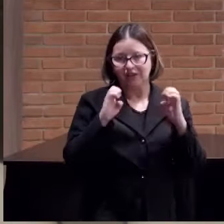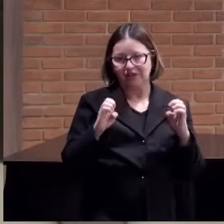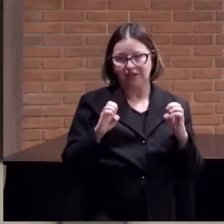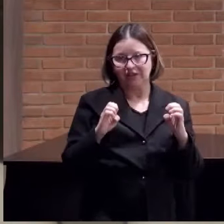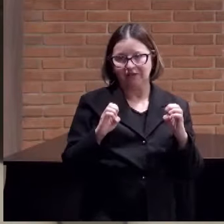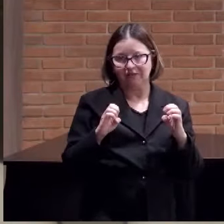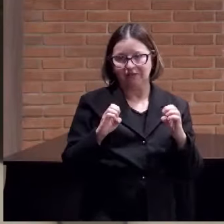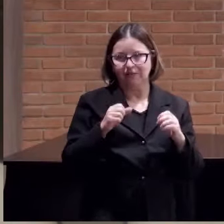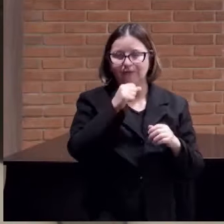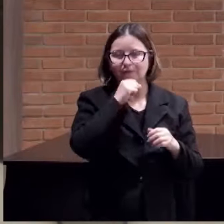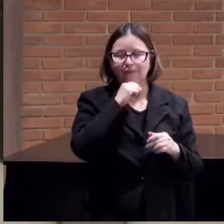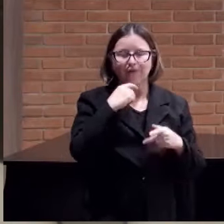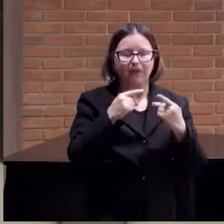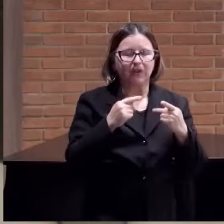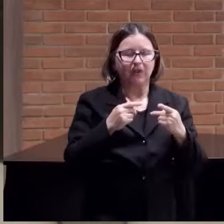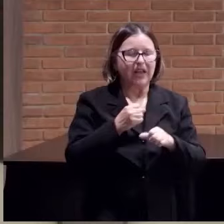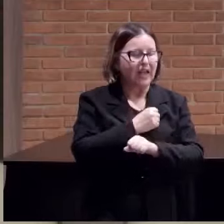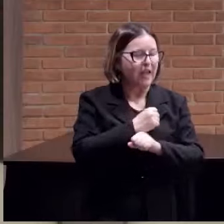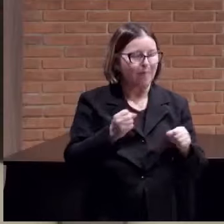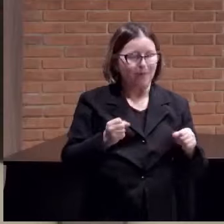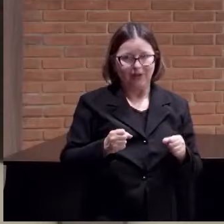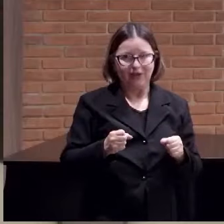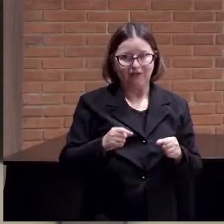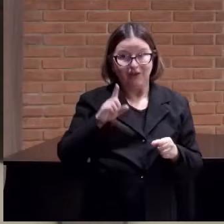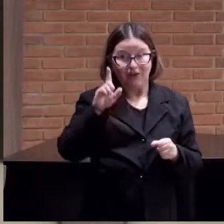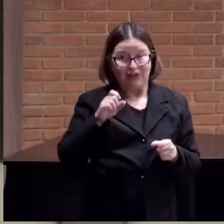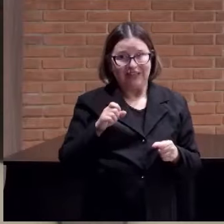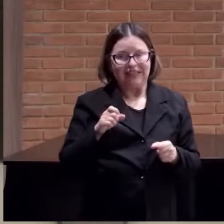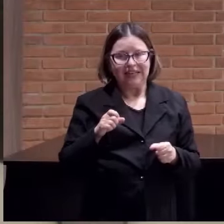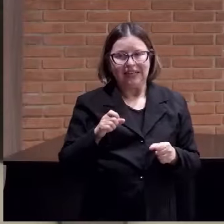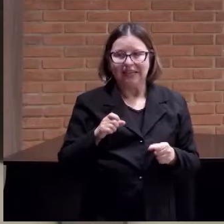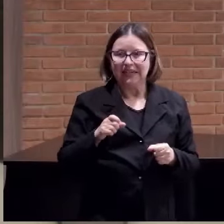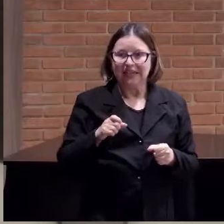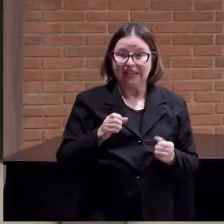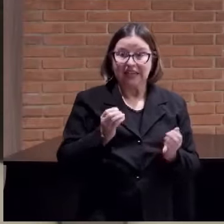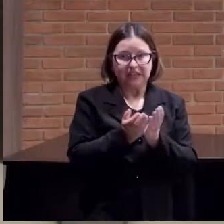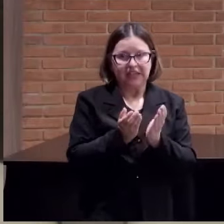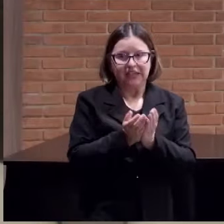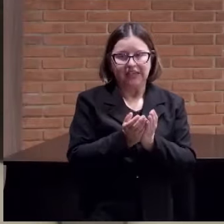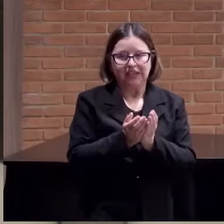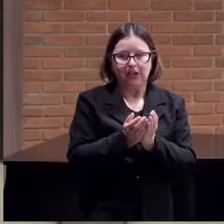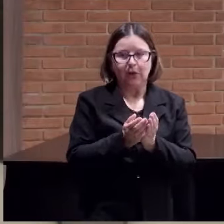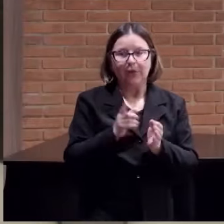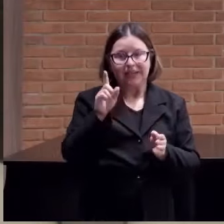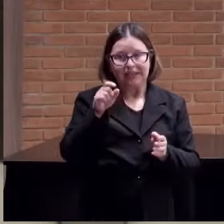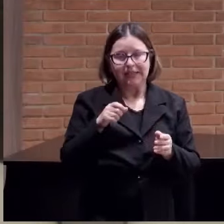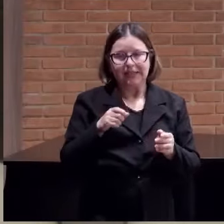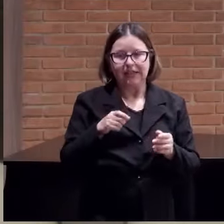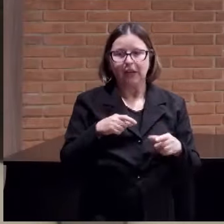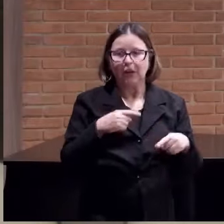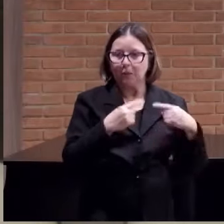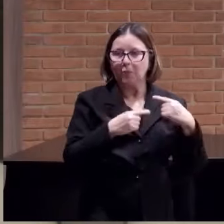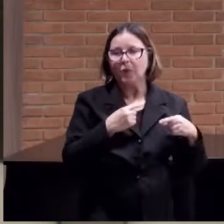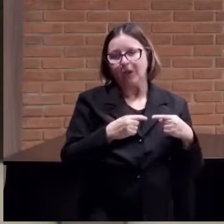político. Isso em 1906. De lá para cá,